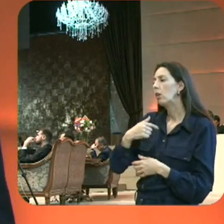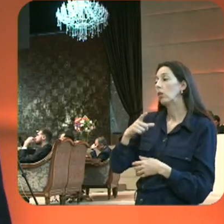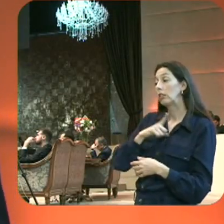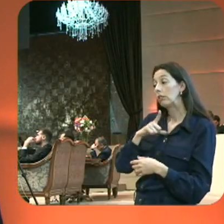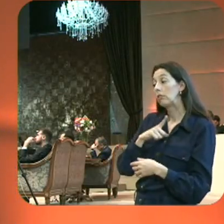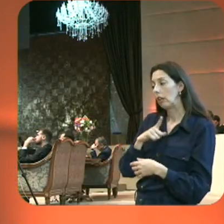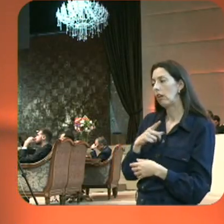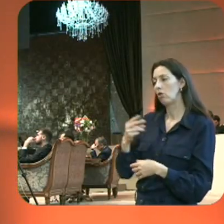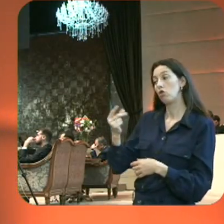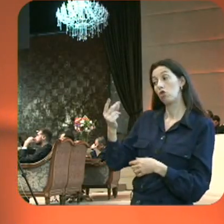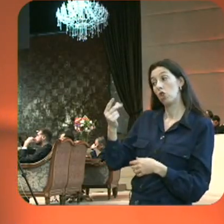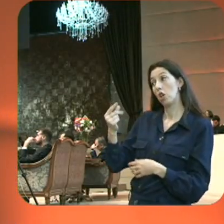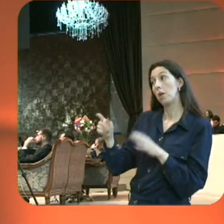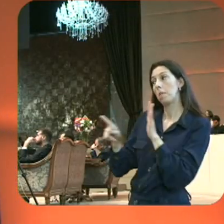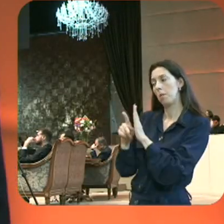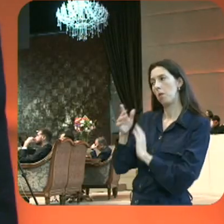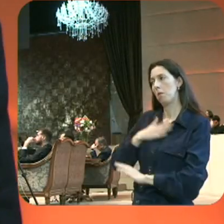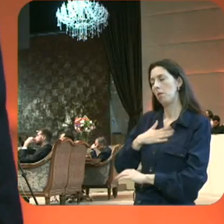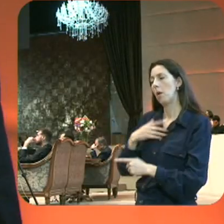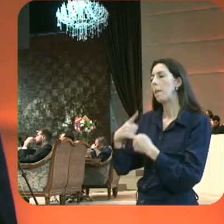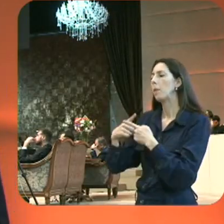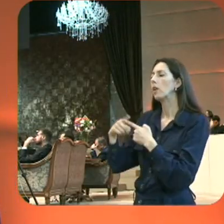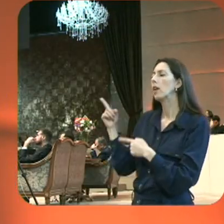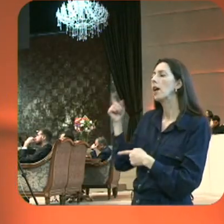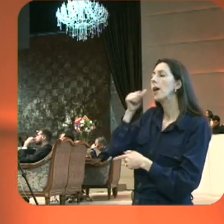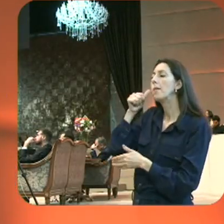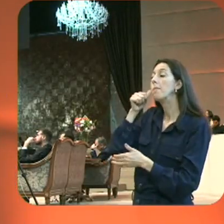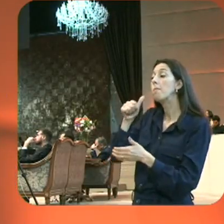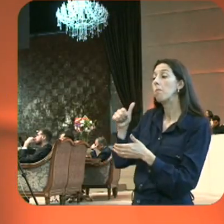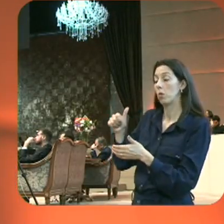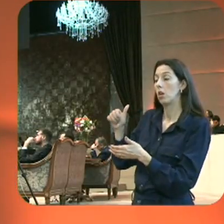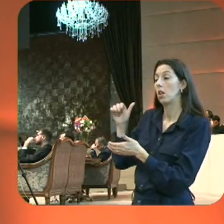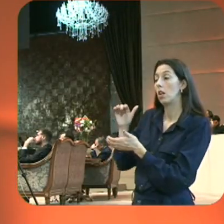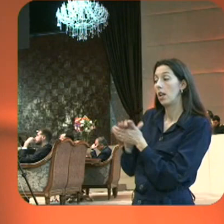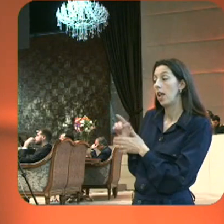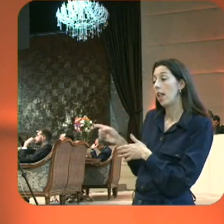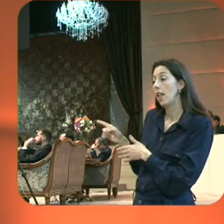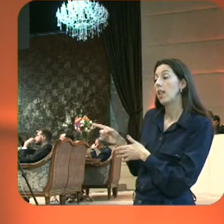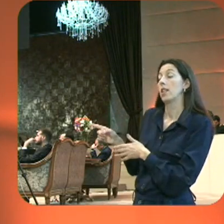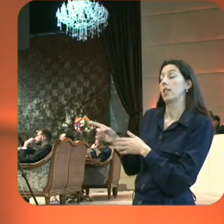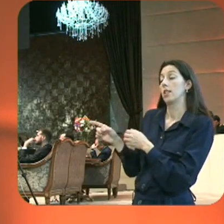banco, porque a minha esposa está grávida e eu estou guardando o dinheiro do parto dela.